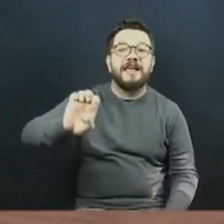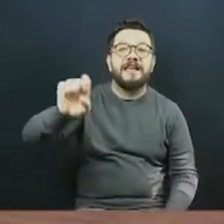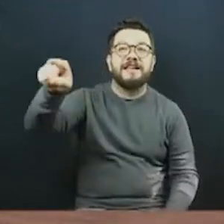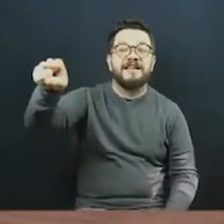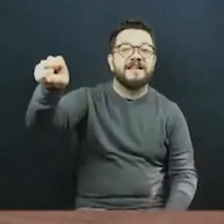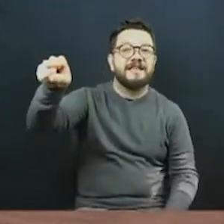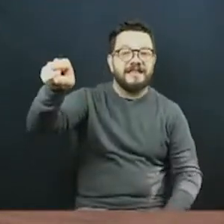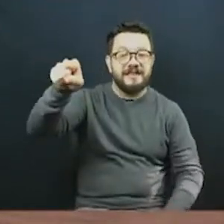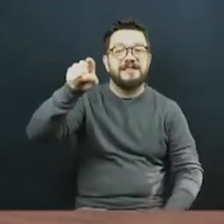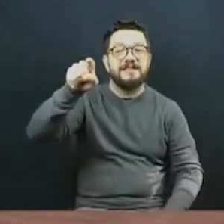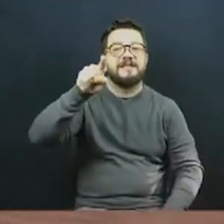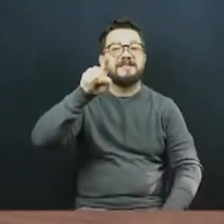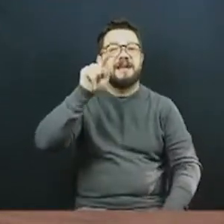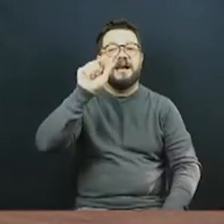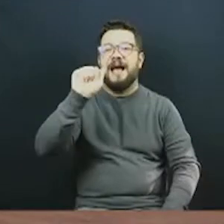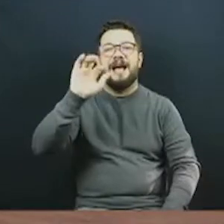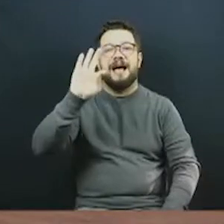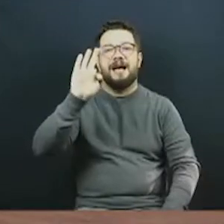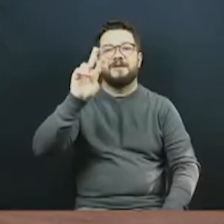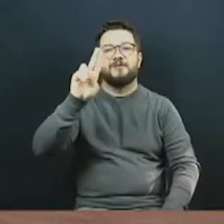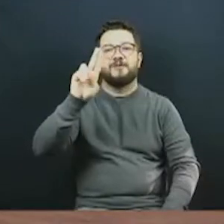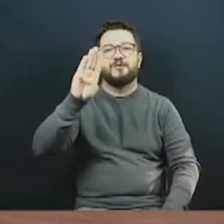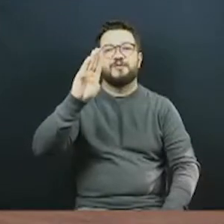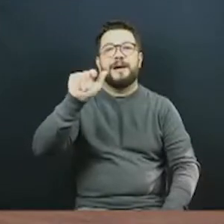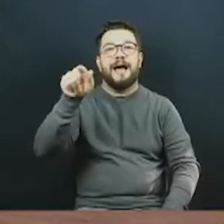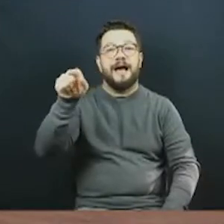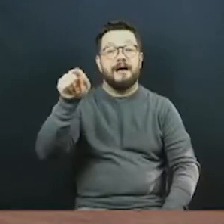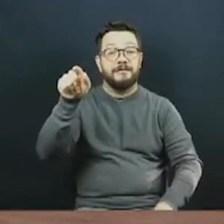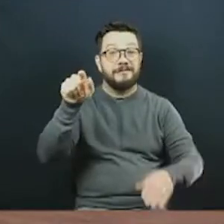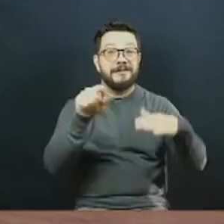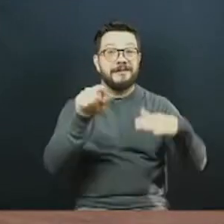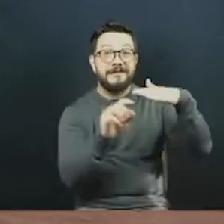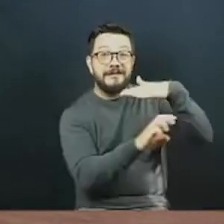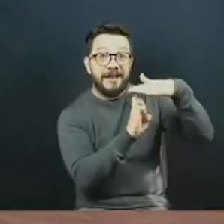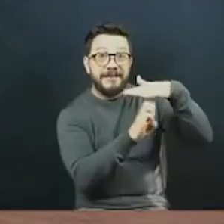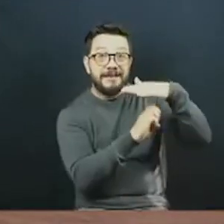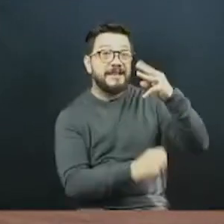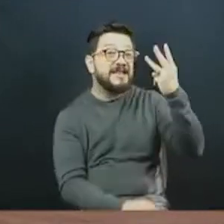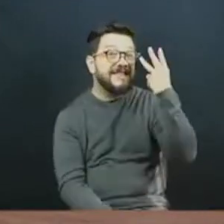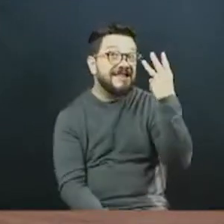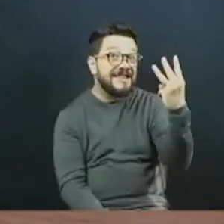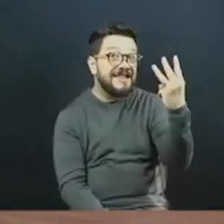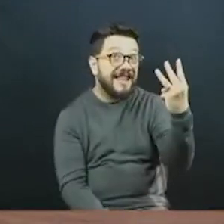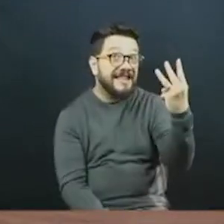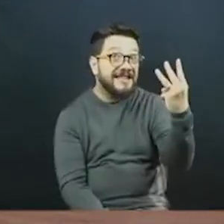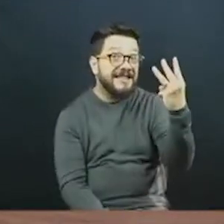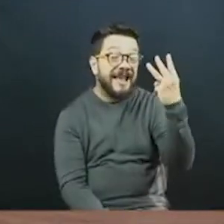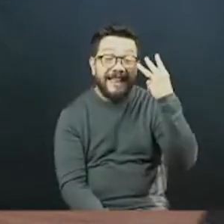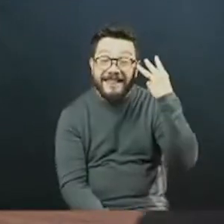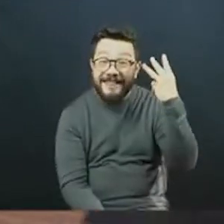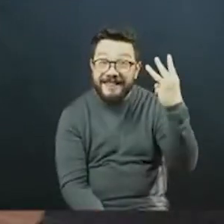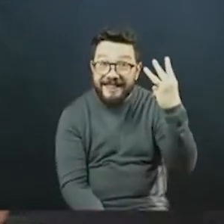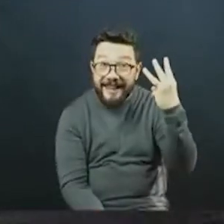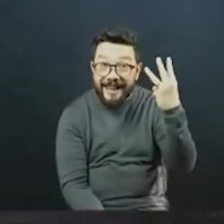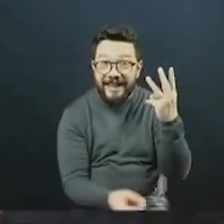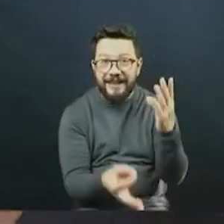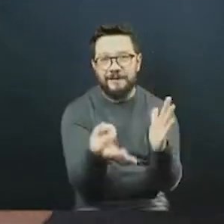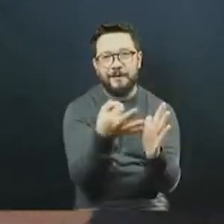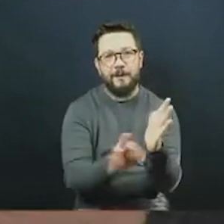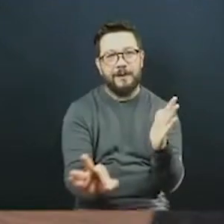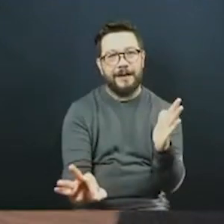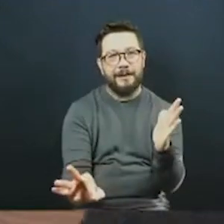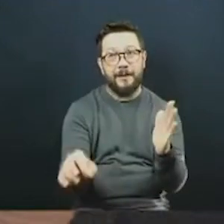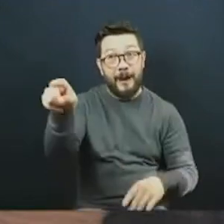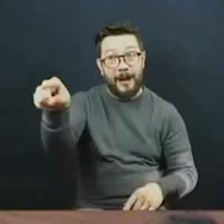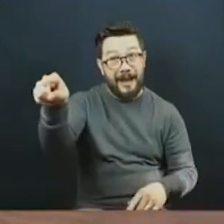lá 3 empresas, foram feitos 3 contratos, e essa obra específica durou 7 anos. Eu acho que